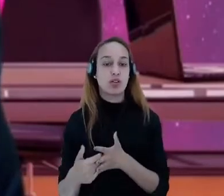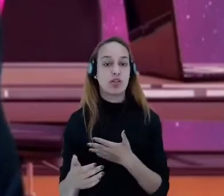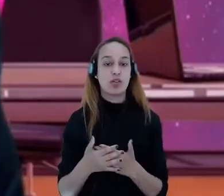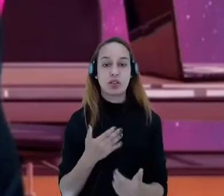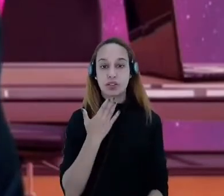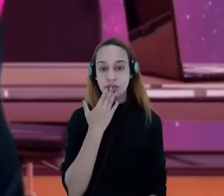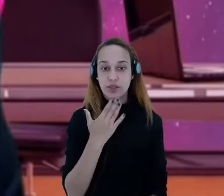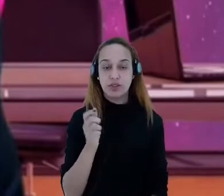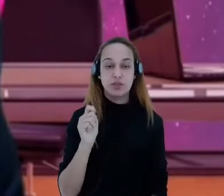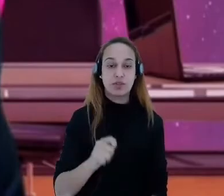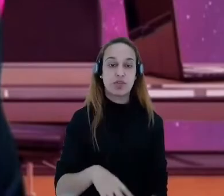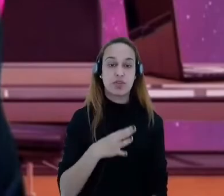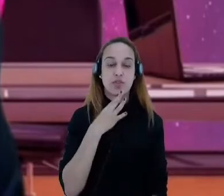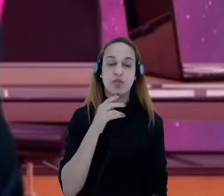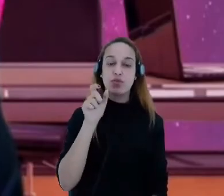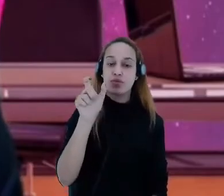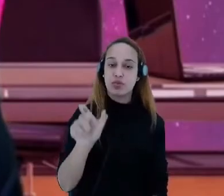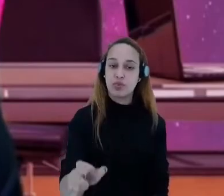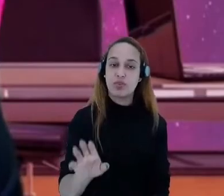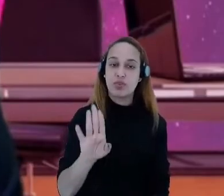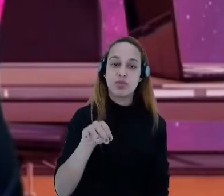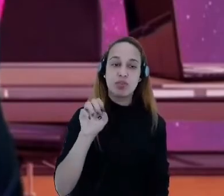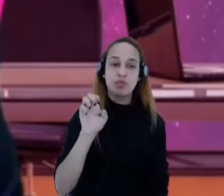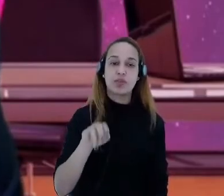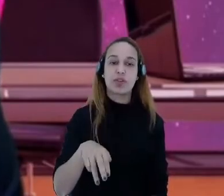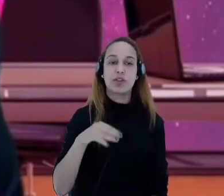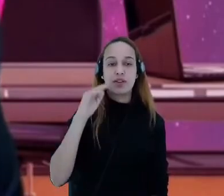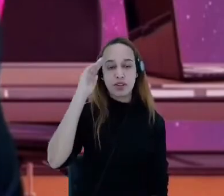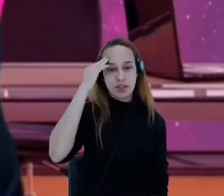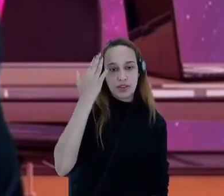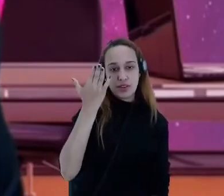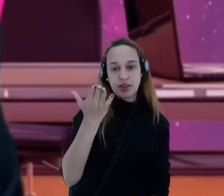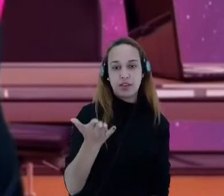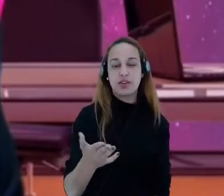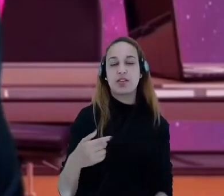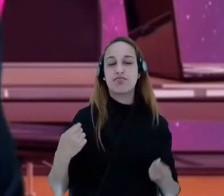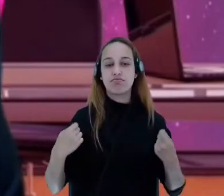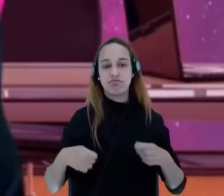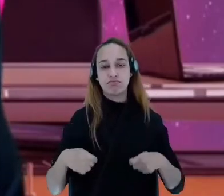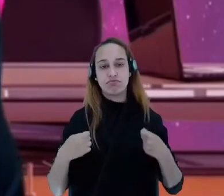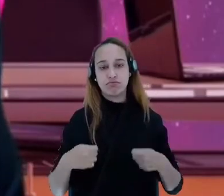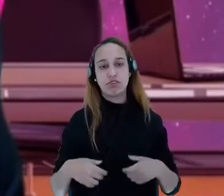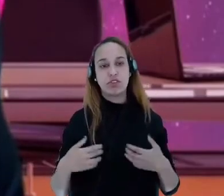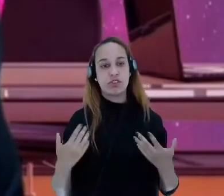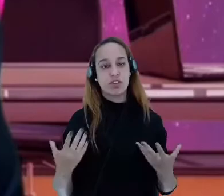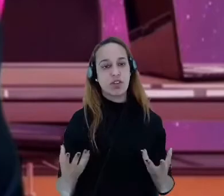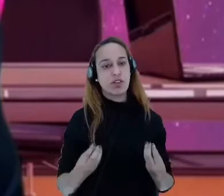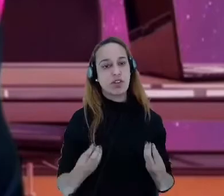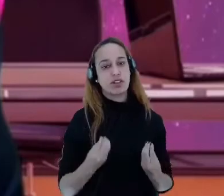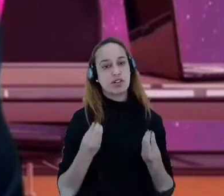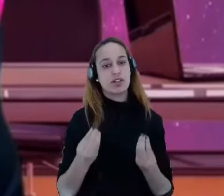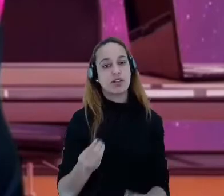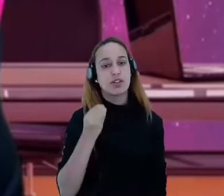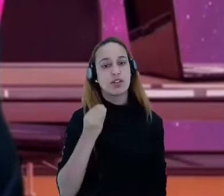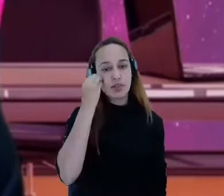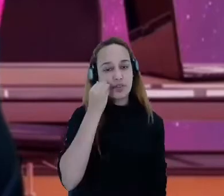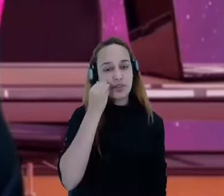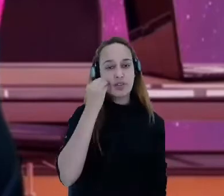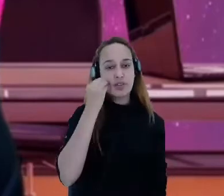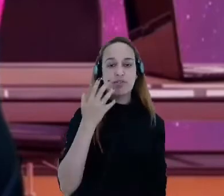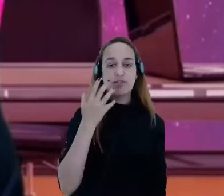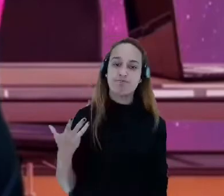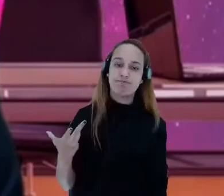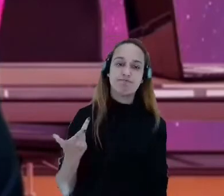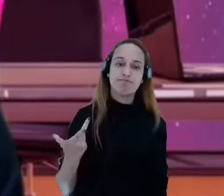para conhecê-lo bem, entender plenamente as suas necessidades e entregar uma experiência personalizada